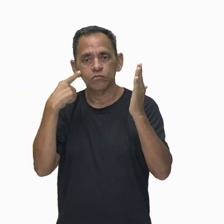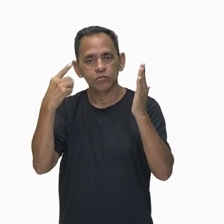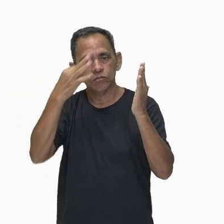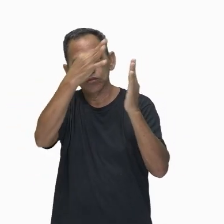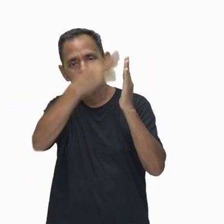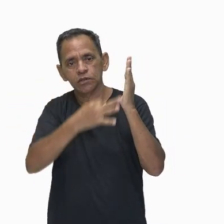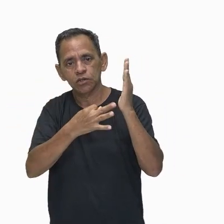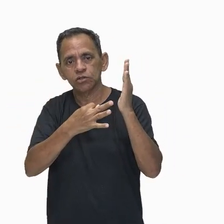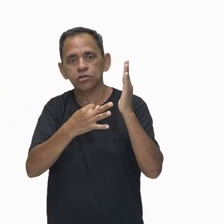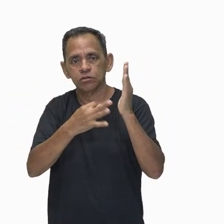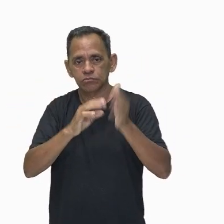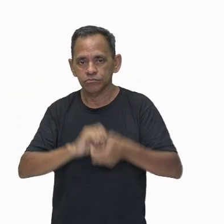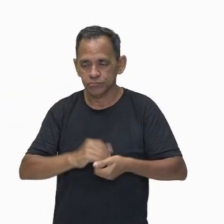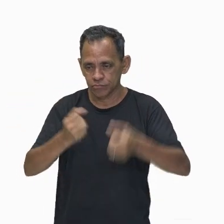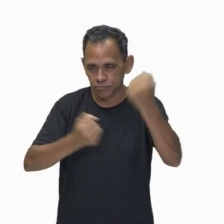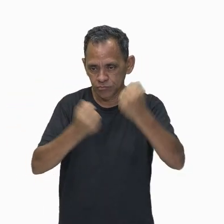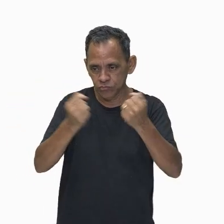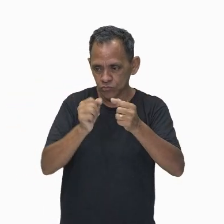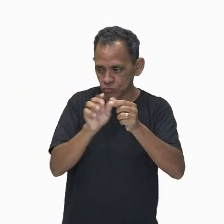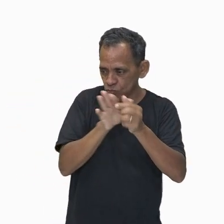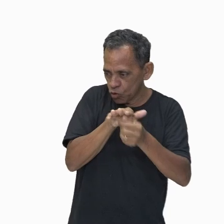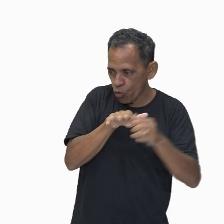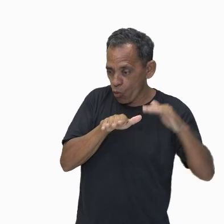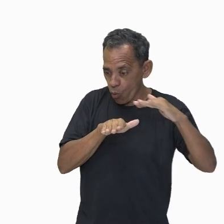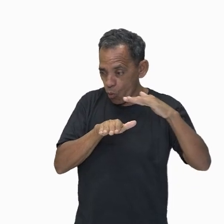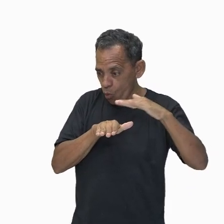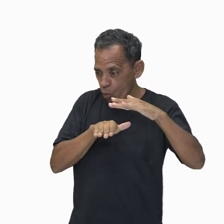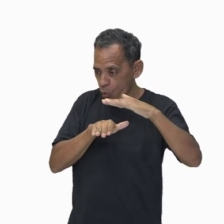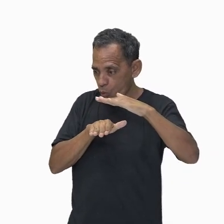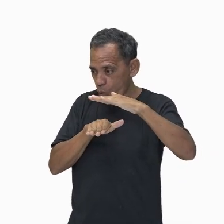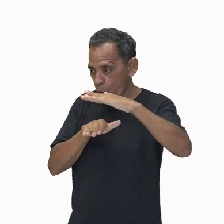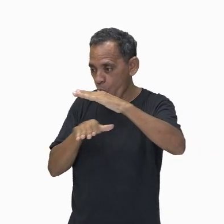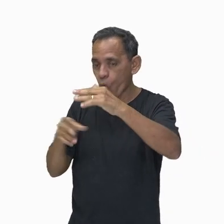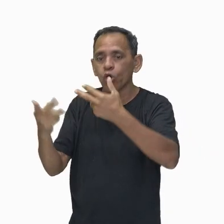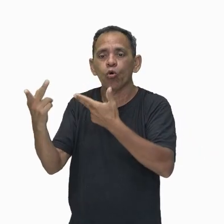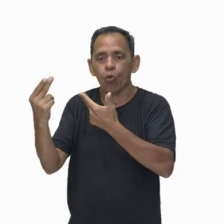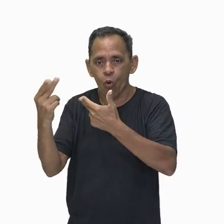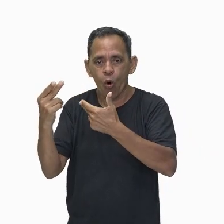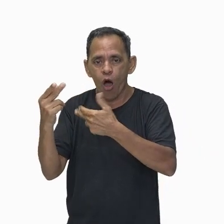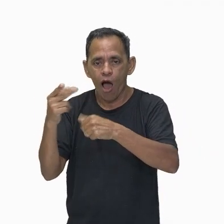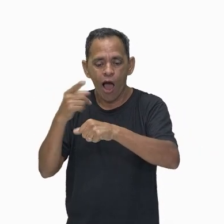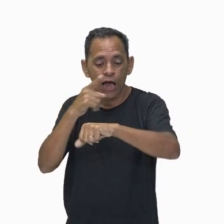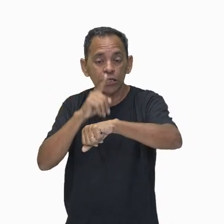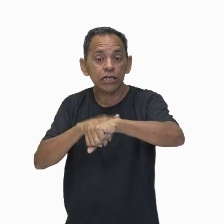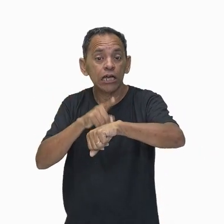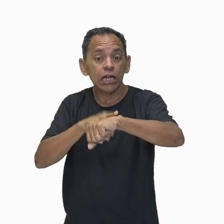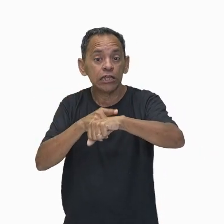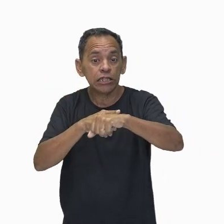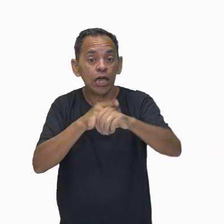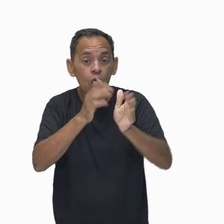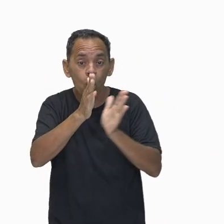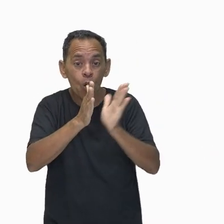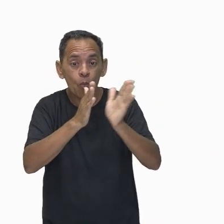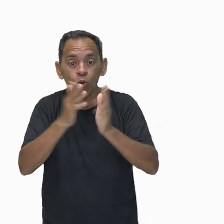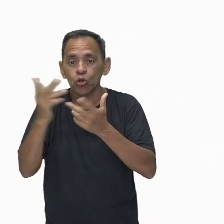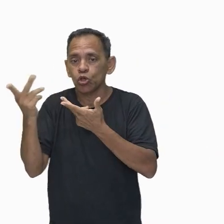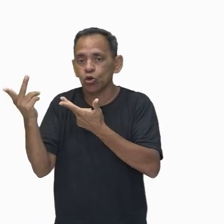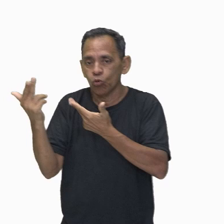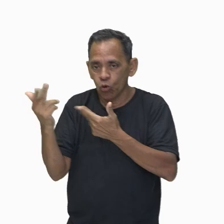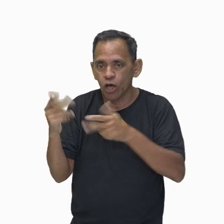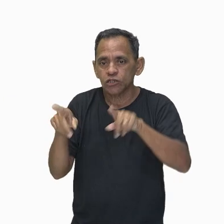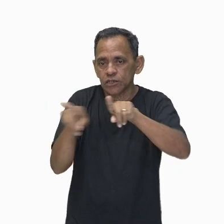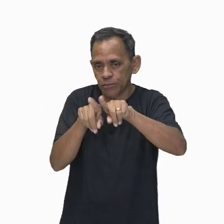O móvel percorre distâncias iguais em tempos iguais, tá, pessoal? Anota isso. Ele